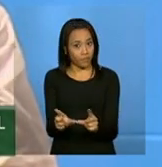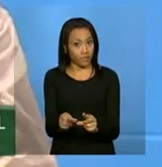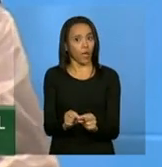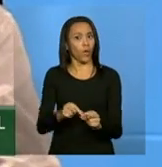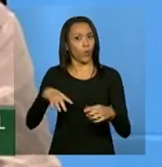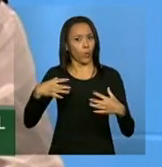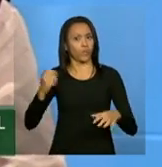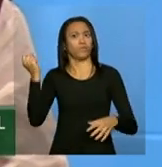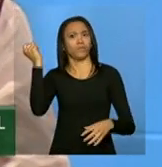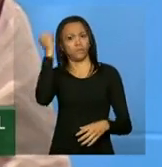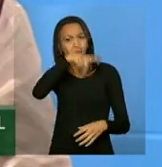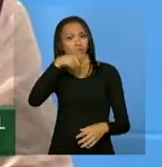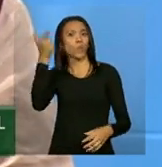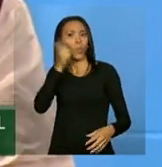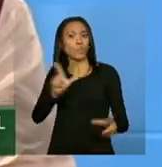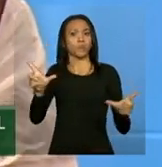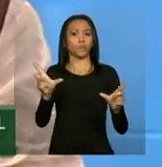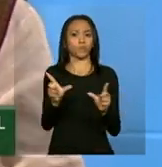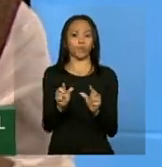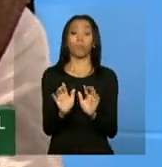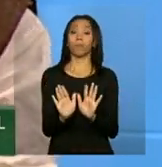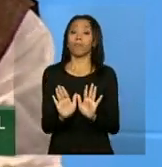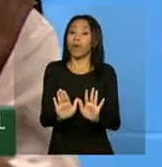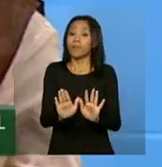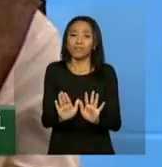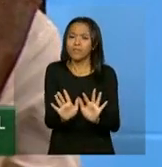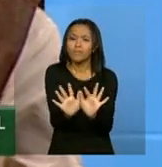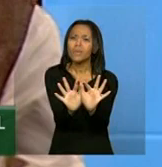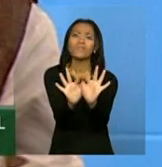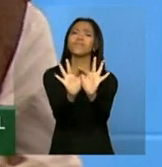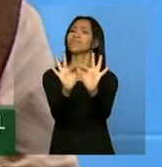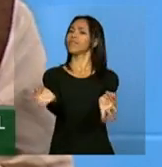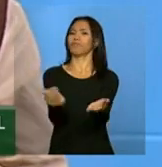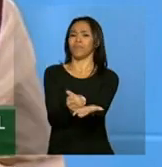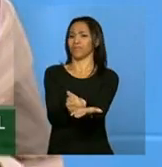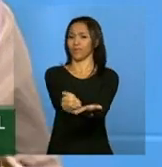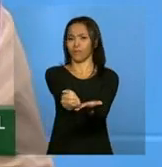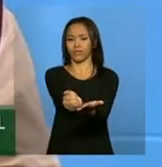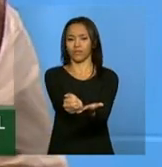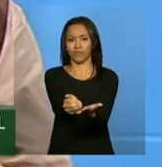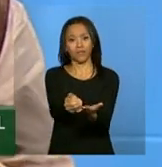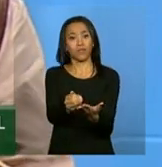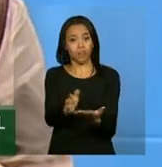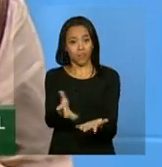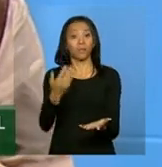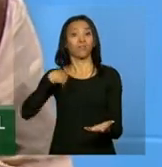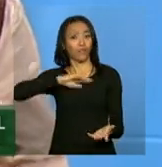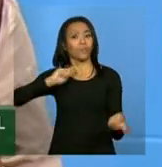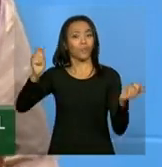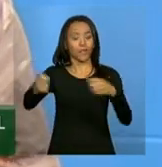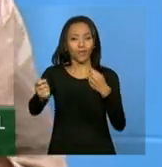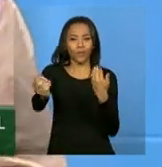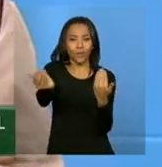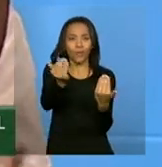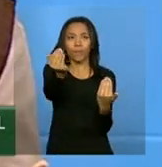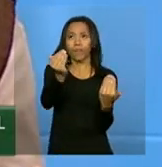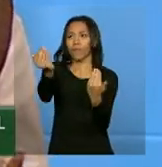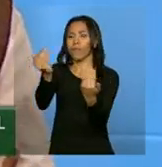atingir isso, mas nada era simples desde o início, mas sem dúvida nós podemos comparar,